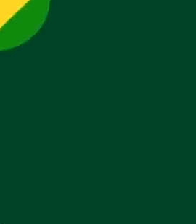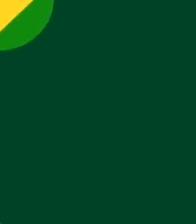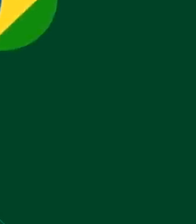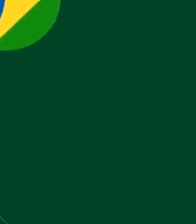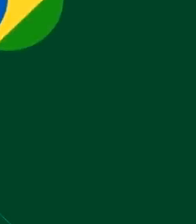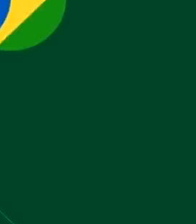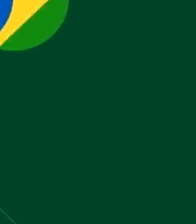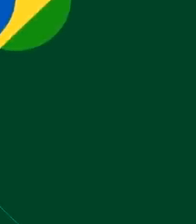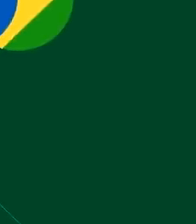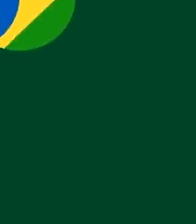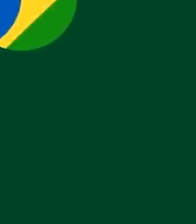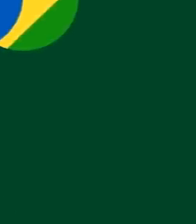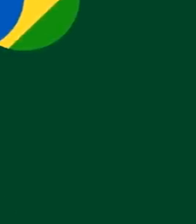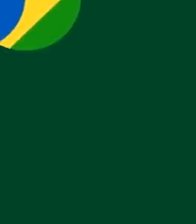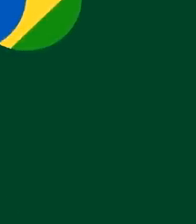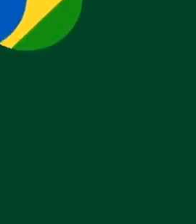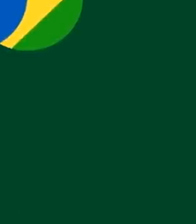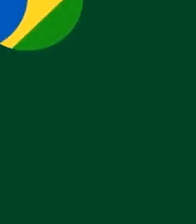Momento Saúde